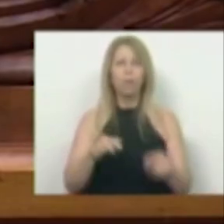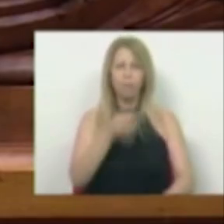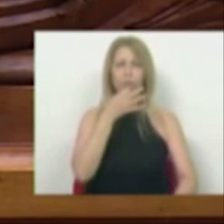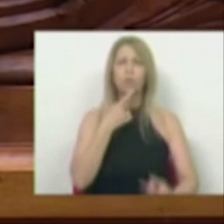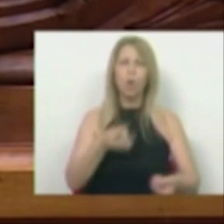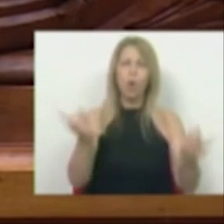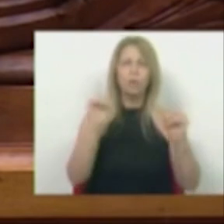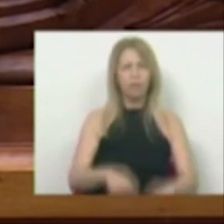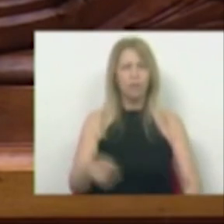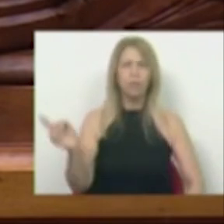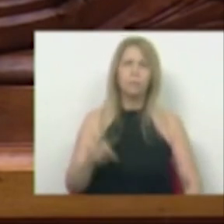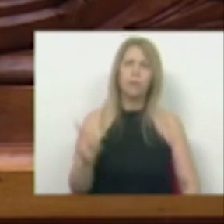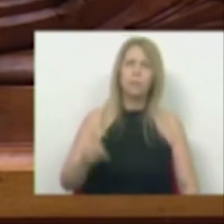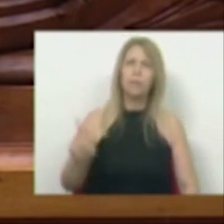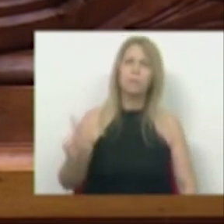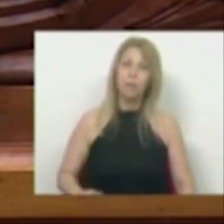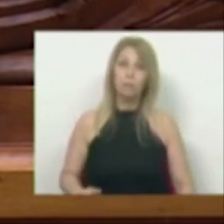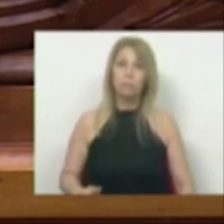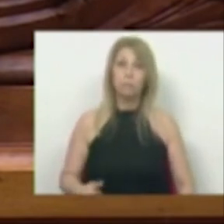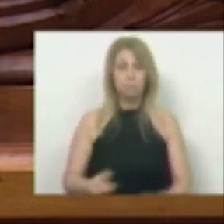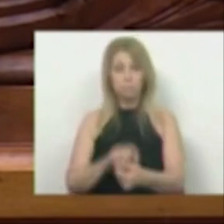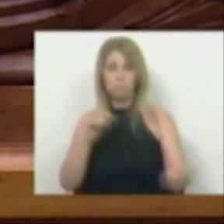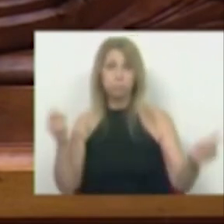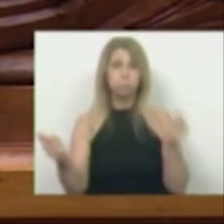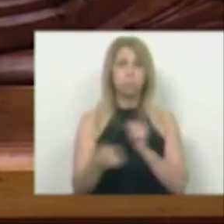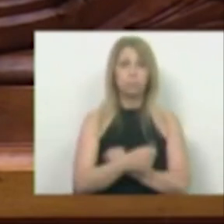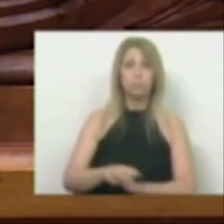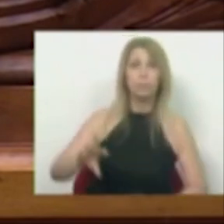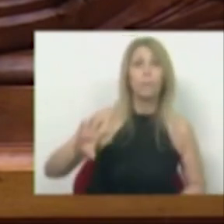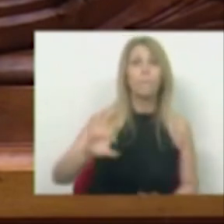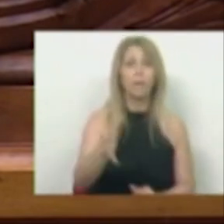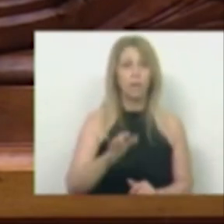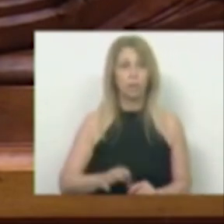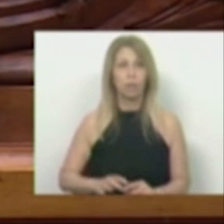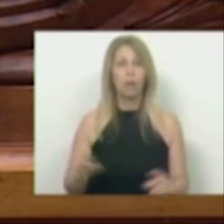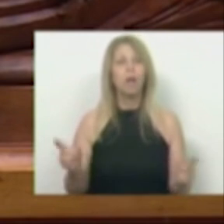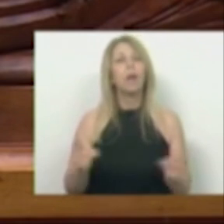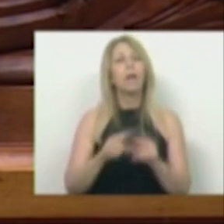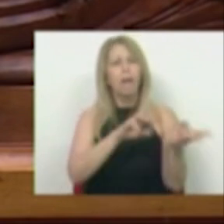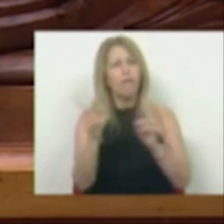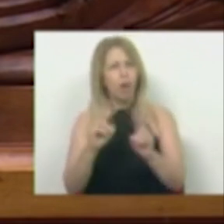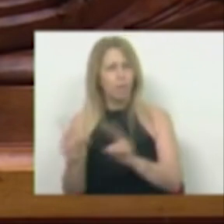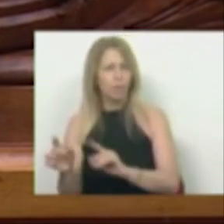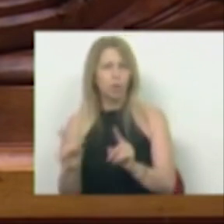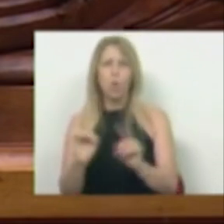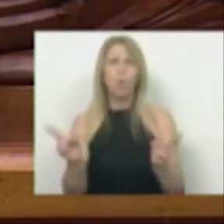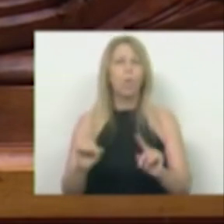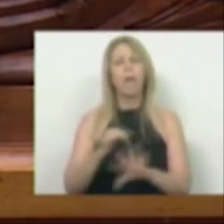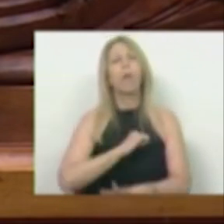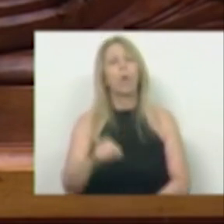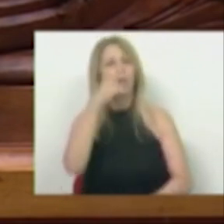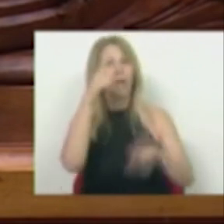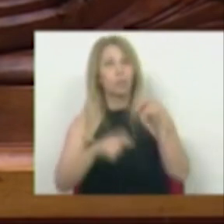reformas, são aquelas que mudam o país. Não são as que são feitas contra as pessoas, mas com elas. Não são